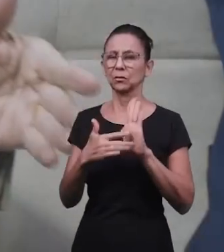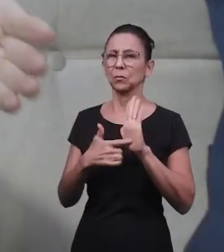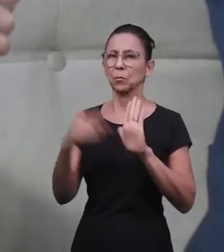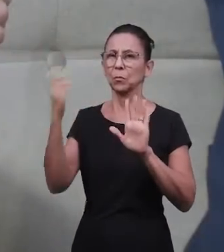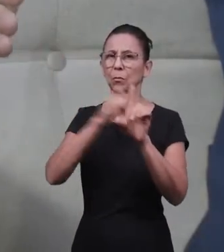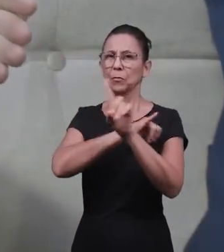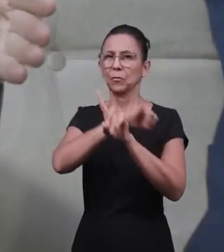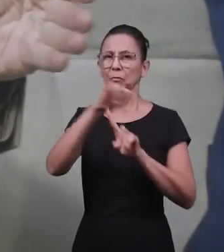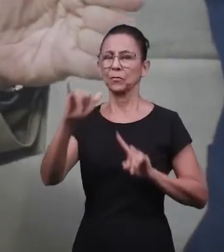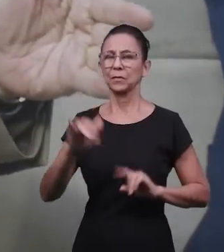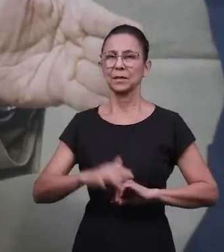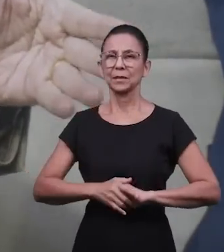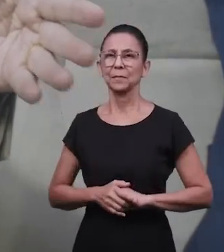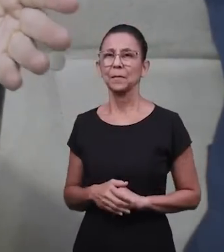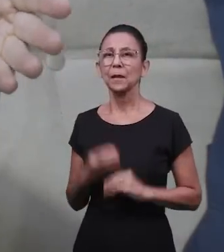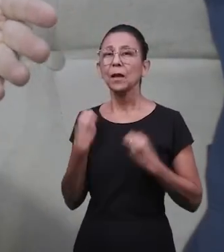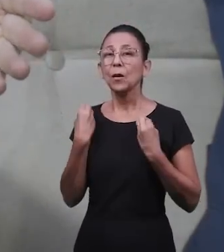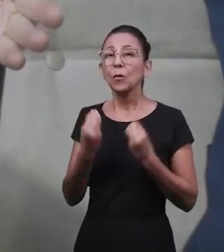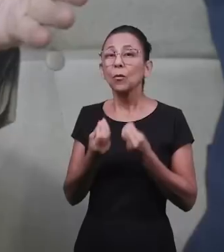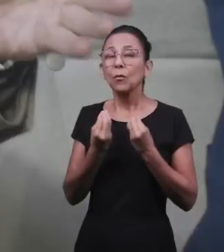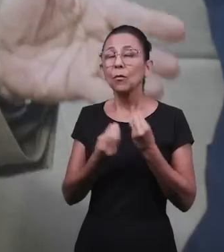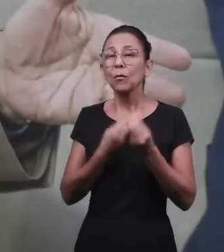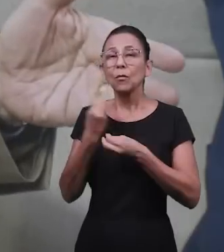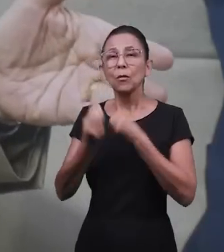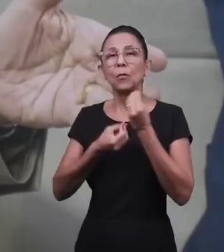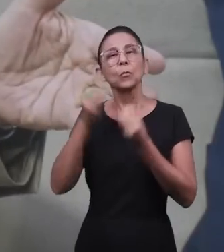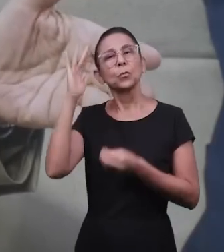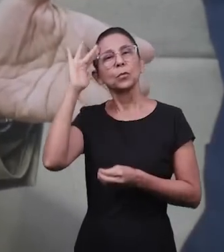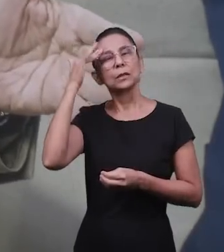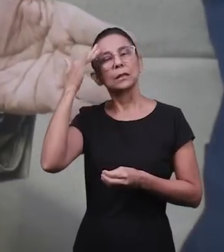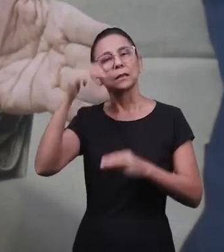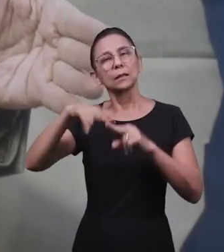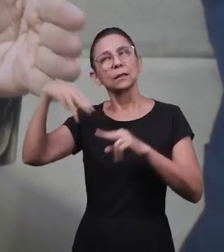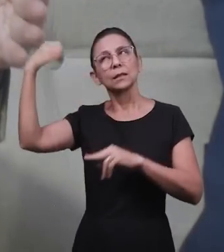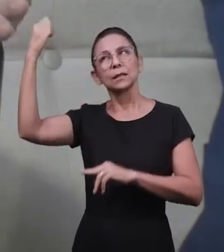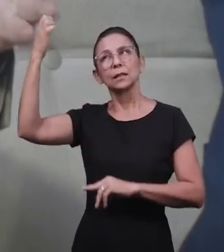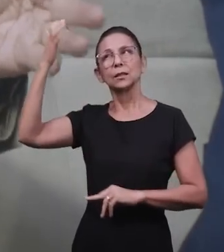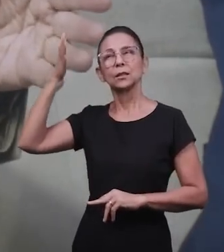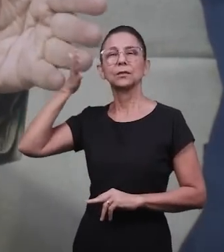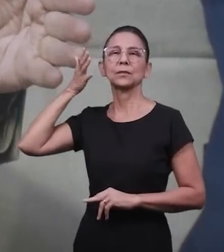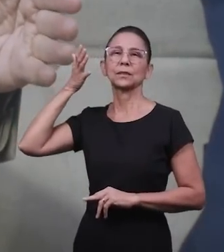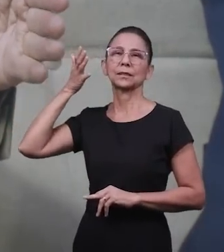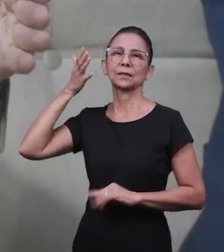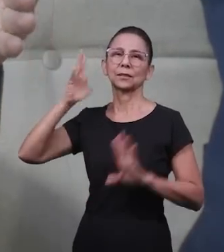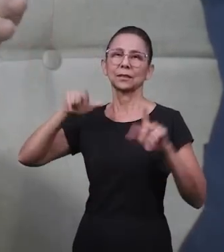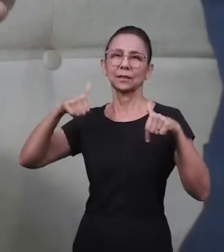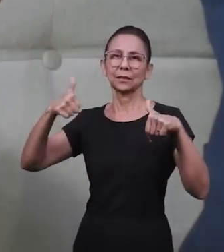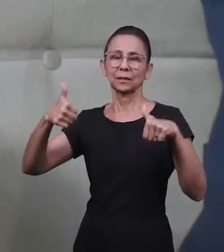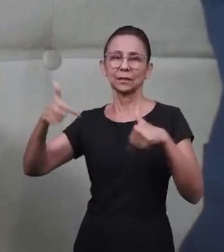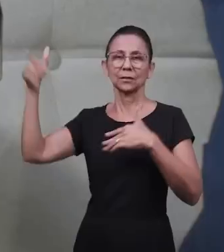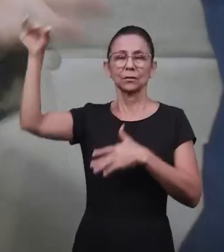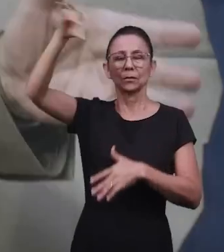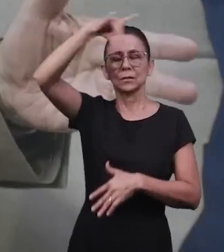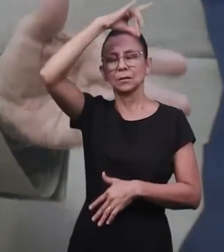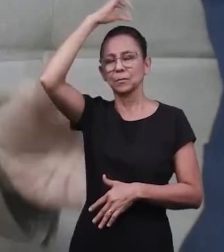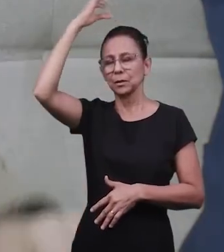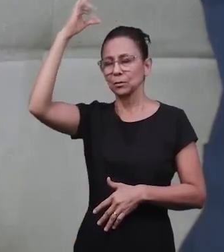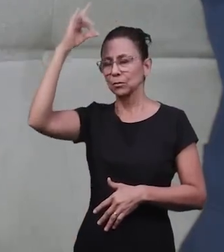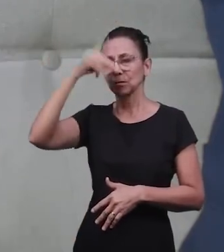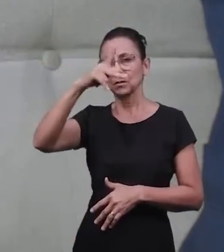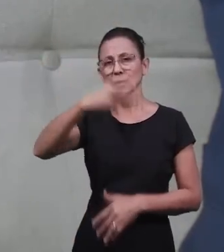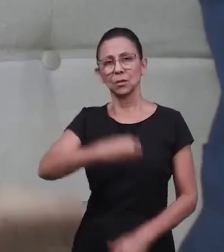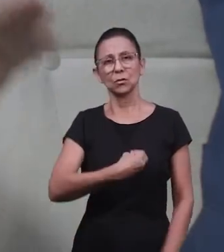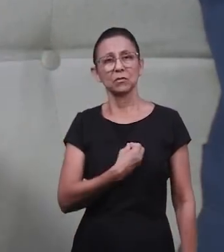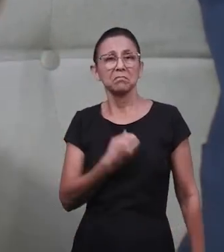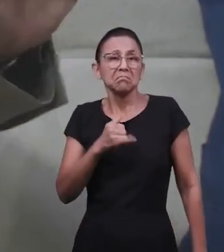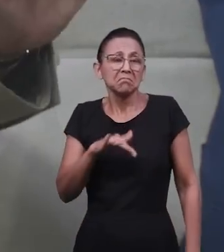todo, só pode ser alcançado pela revelação, pela ação do Espírito Santo na vida do